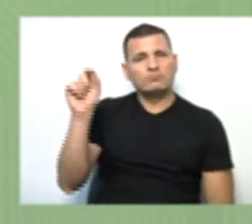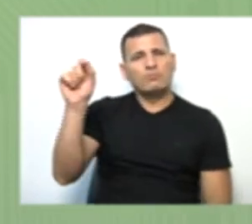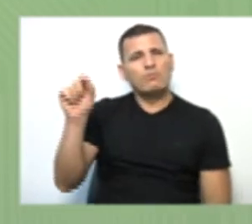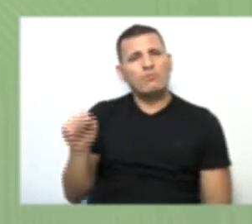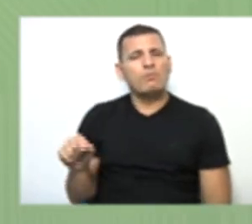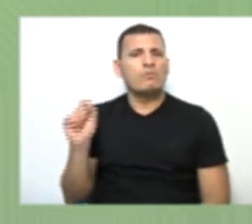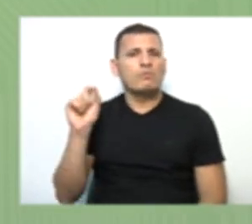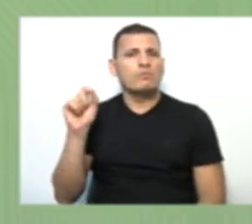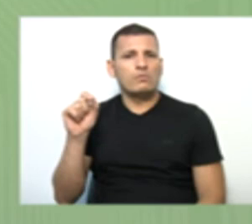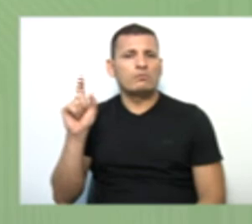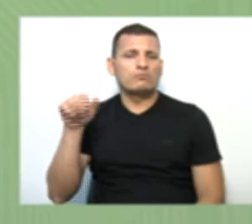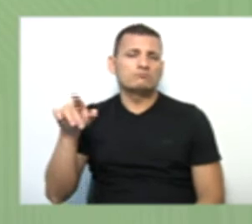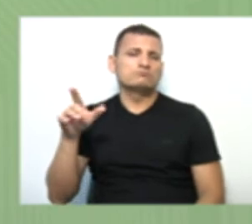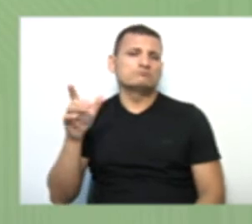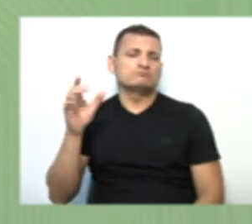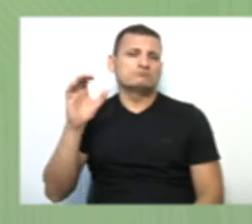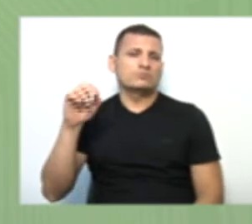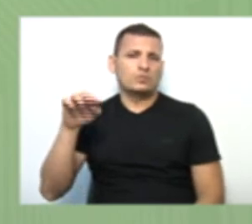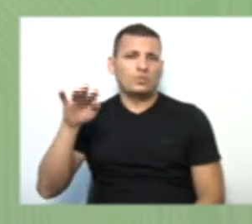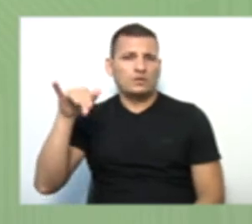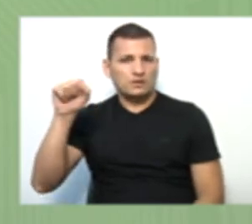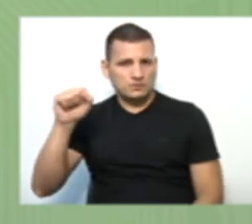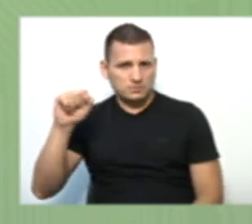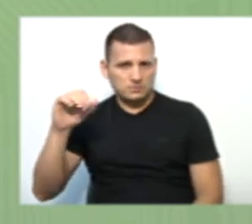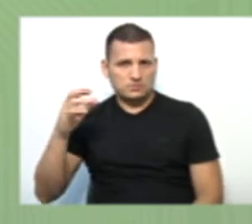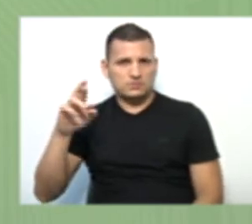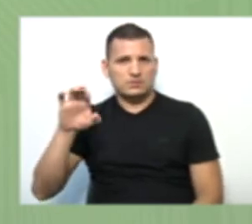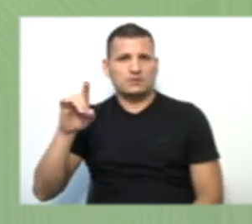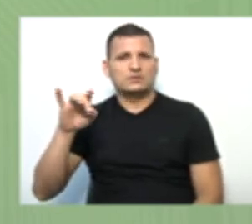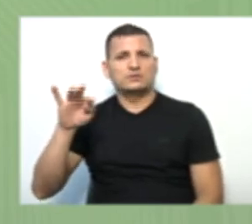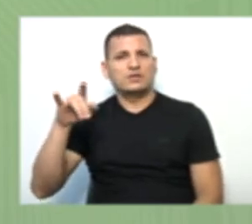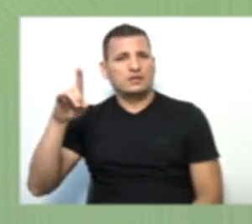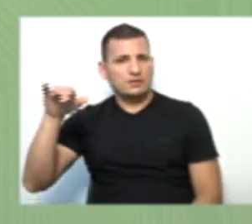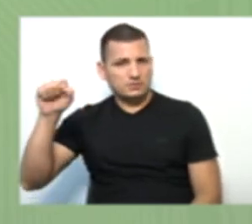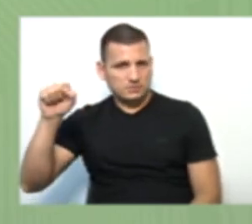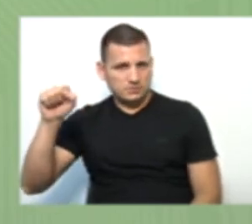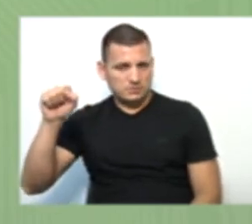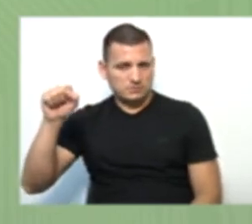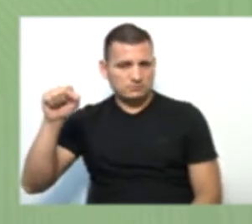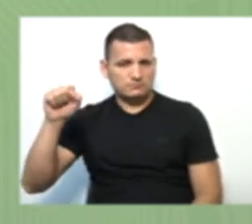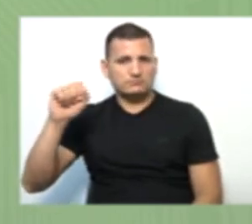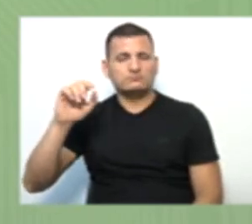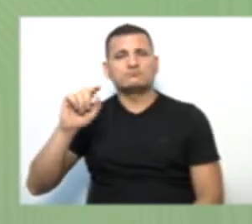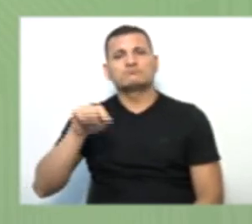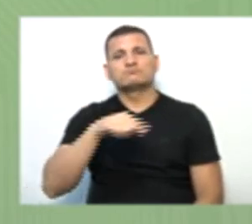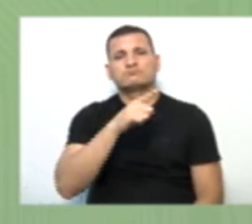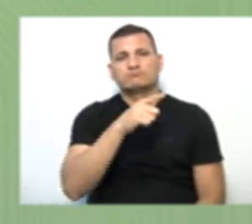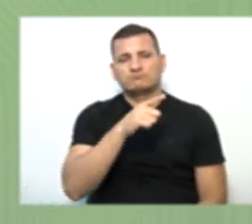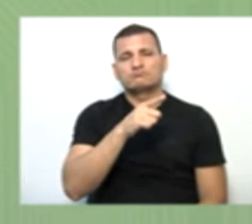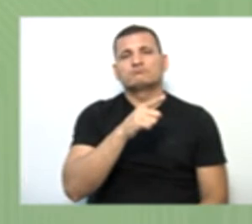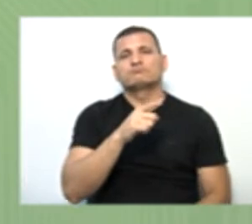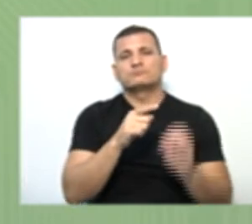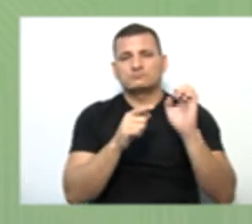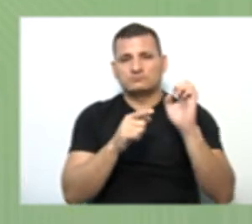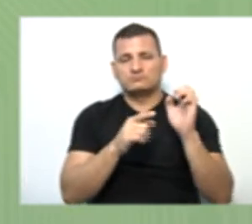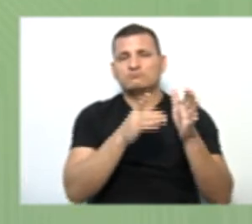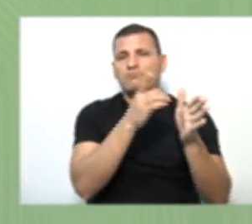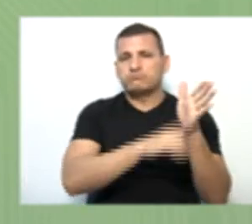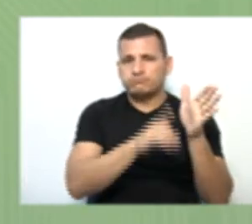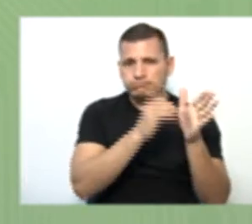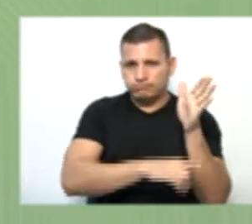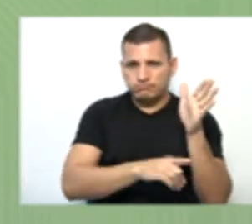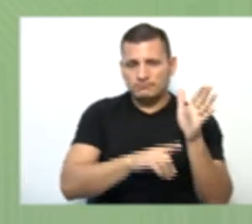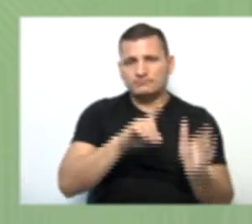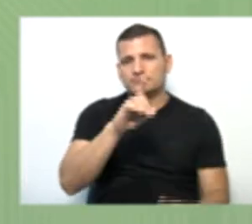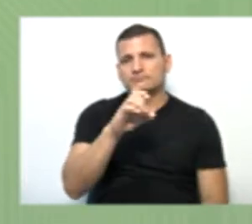contas creditadas e no lado esquerdo as contas debitadas. Os totais